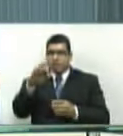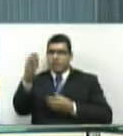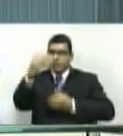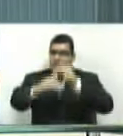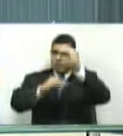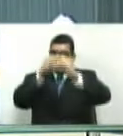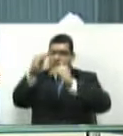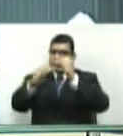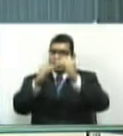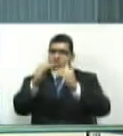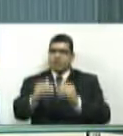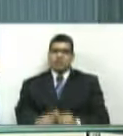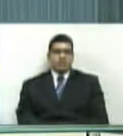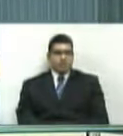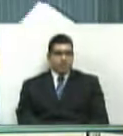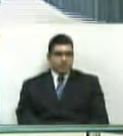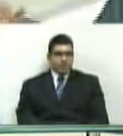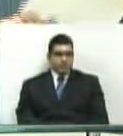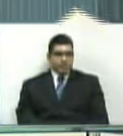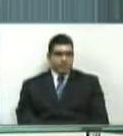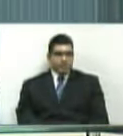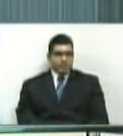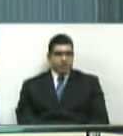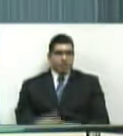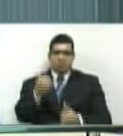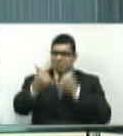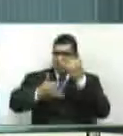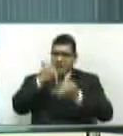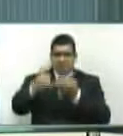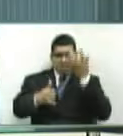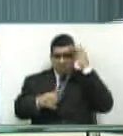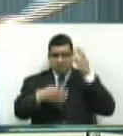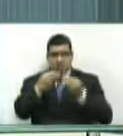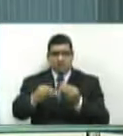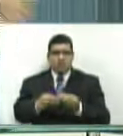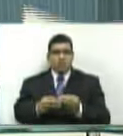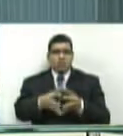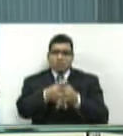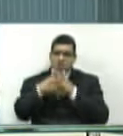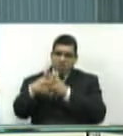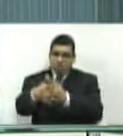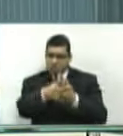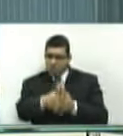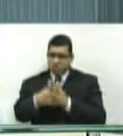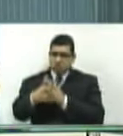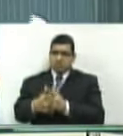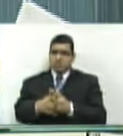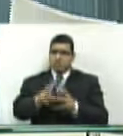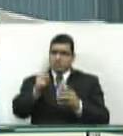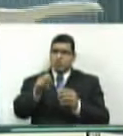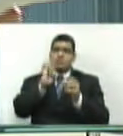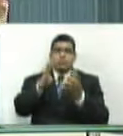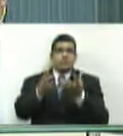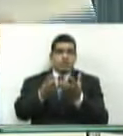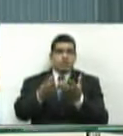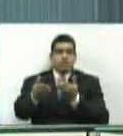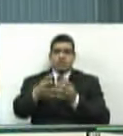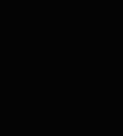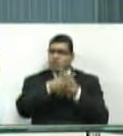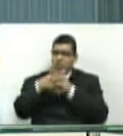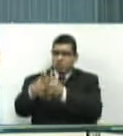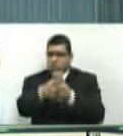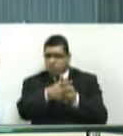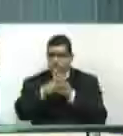tramita na vara da Fazenda Pública Estadual. Isso é uma brincadeira. Isso é uma atrapalhada. Só que se essa